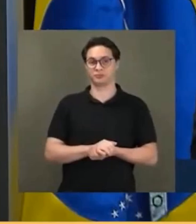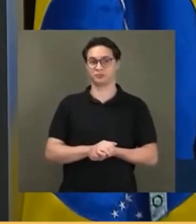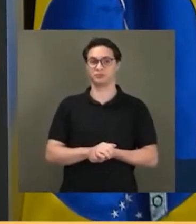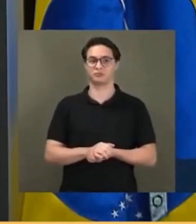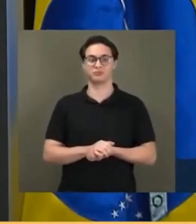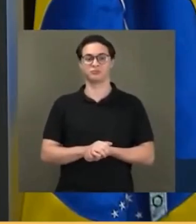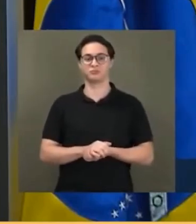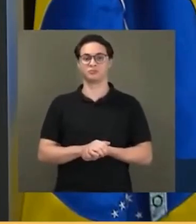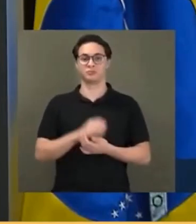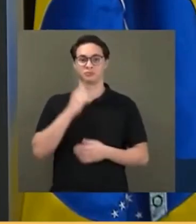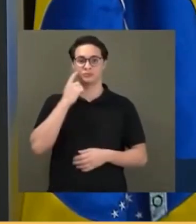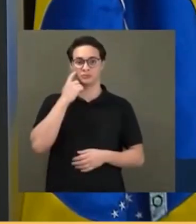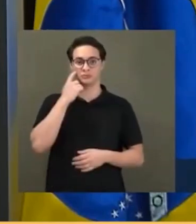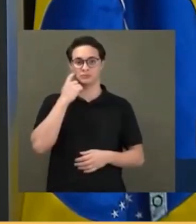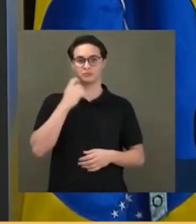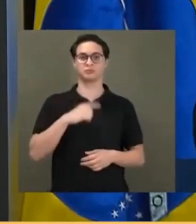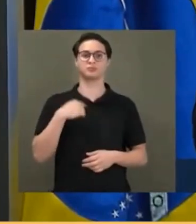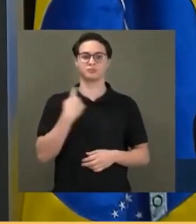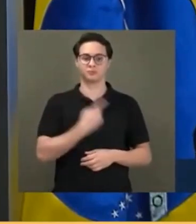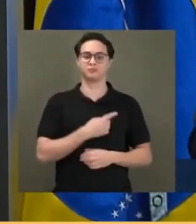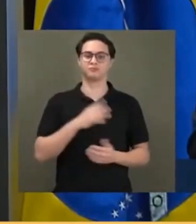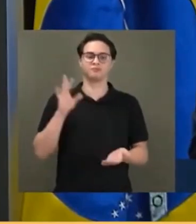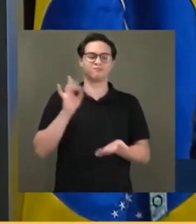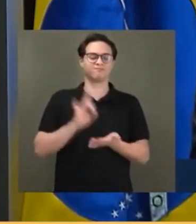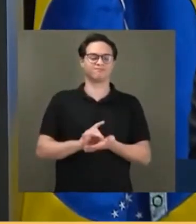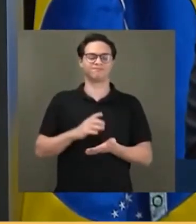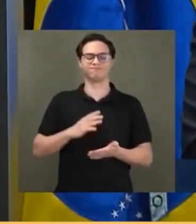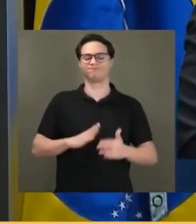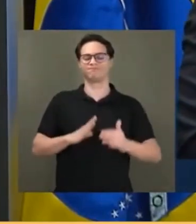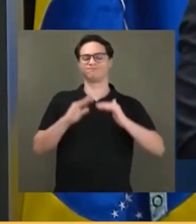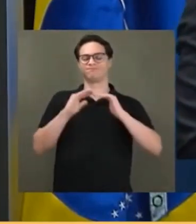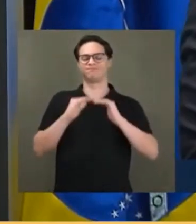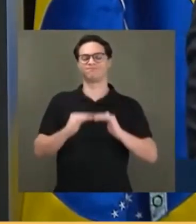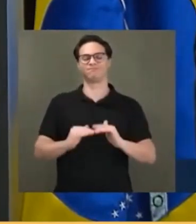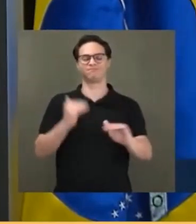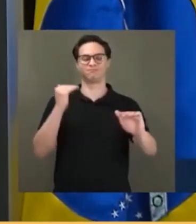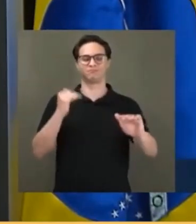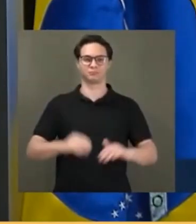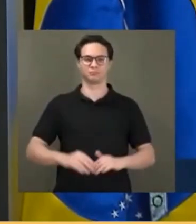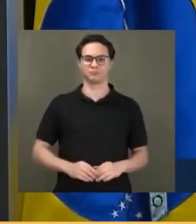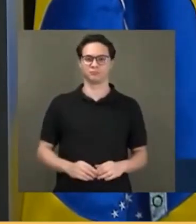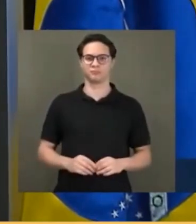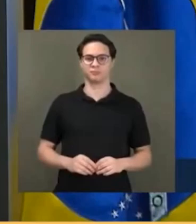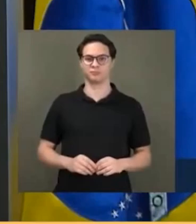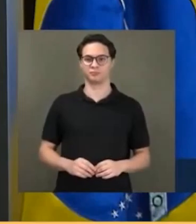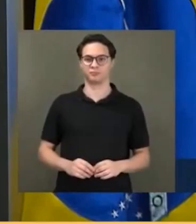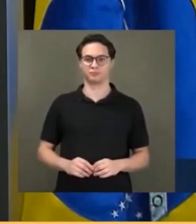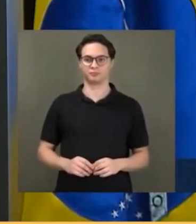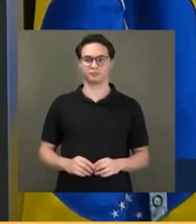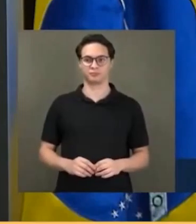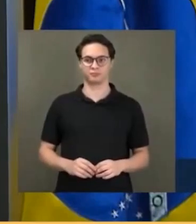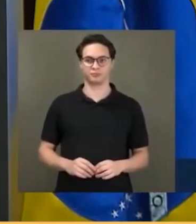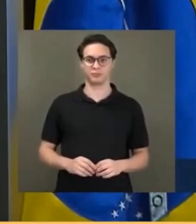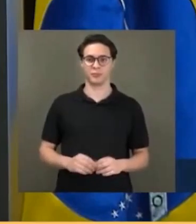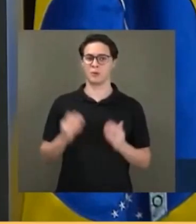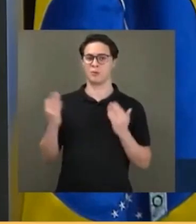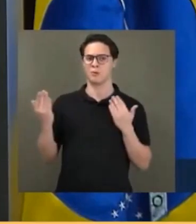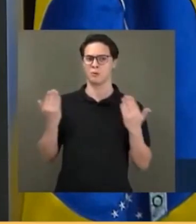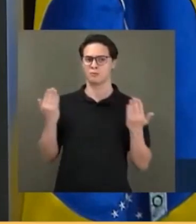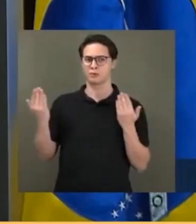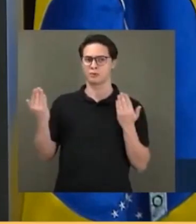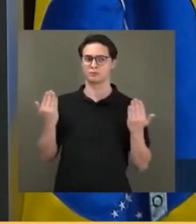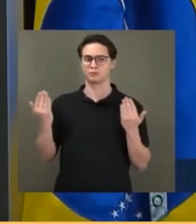mais e veemente repúdio essa comparação ela é não